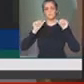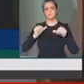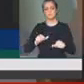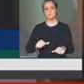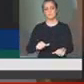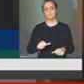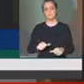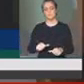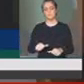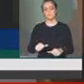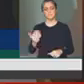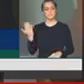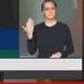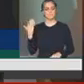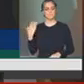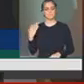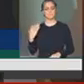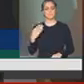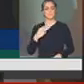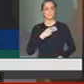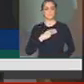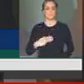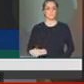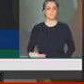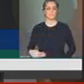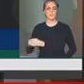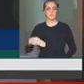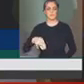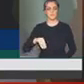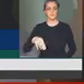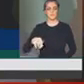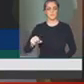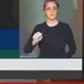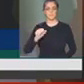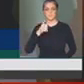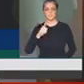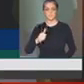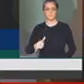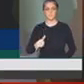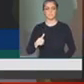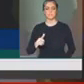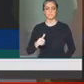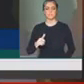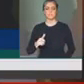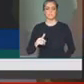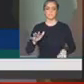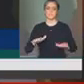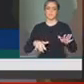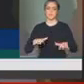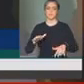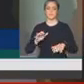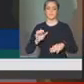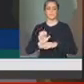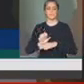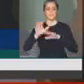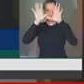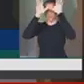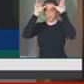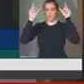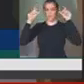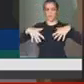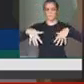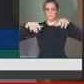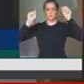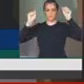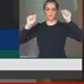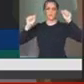disse que provavelmente um dos estados que poderia passar pelo apagão seria o estado do Acre. Mas hoje, o